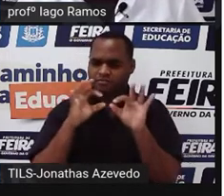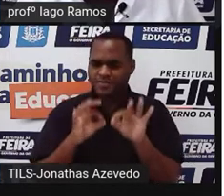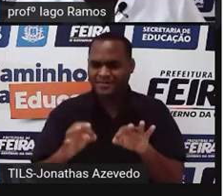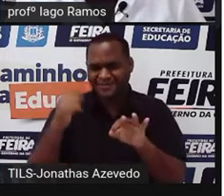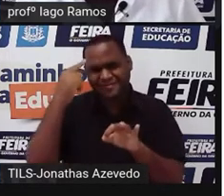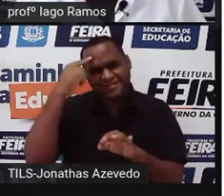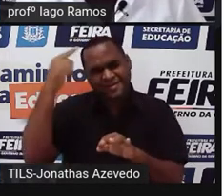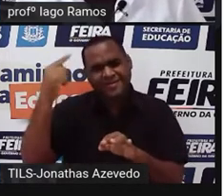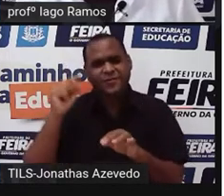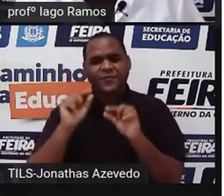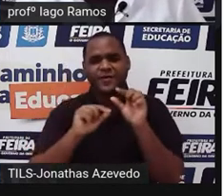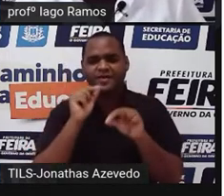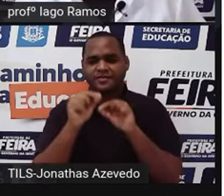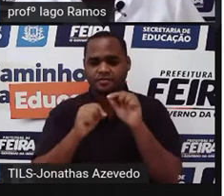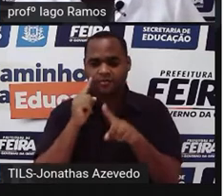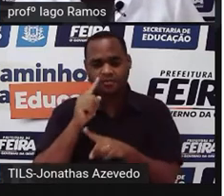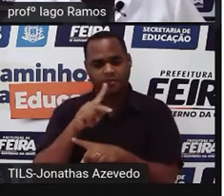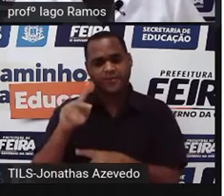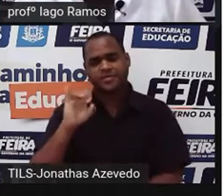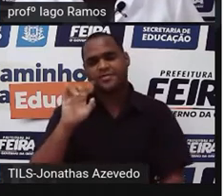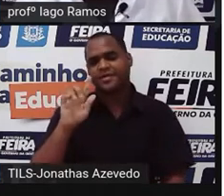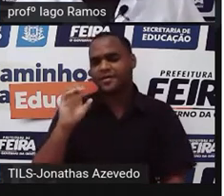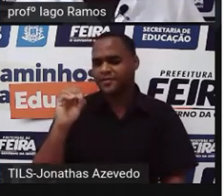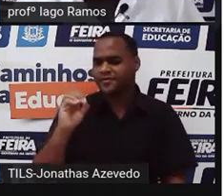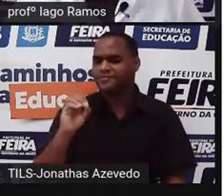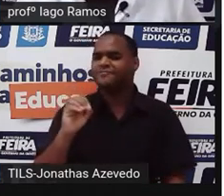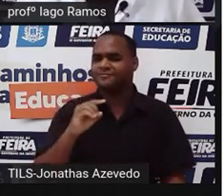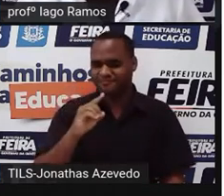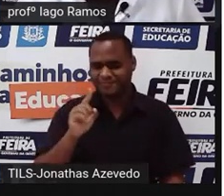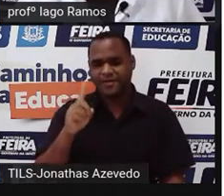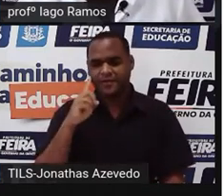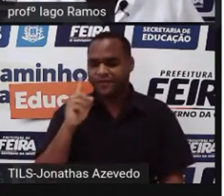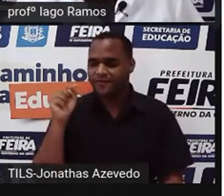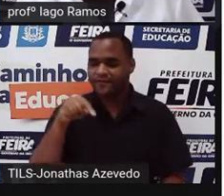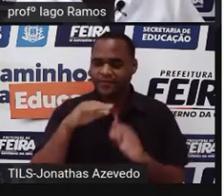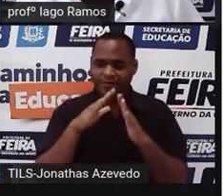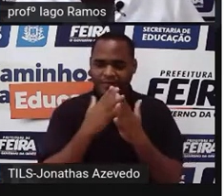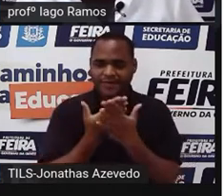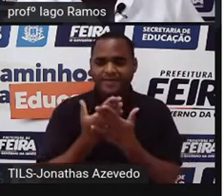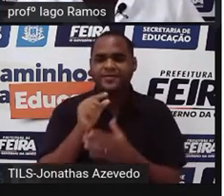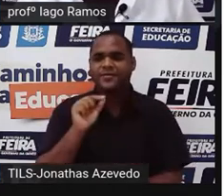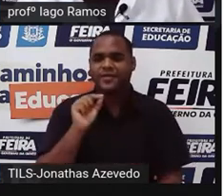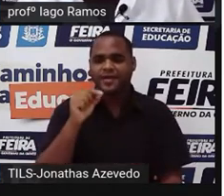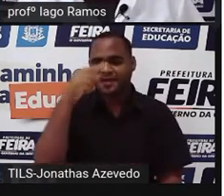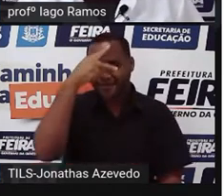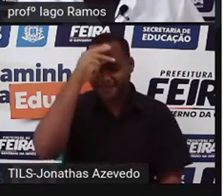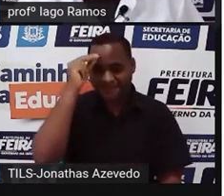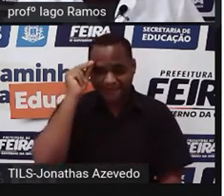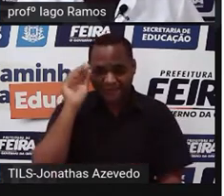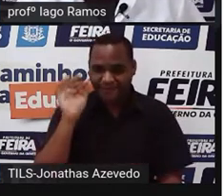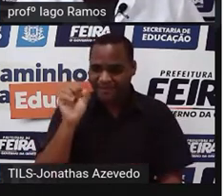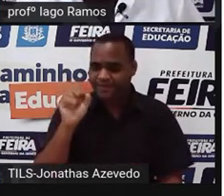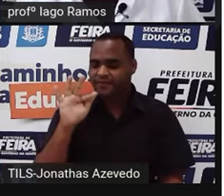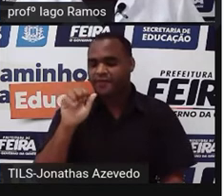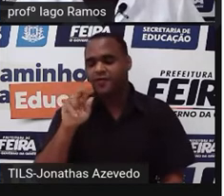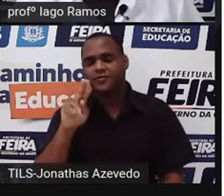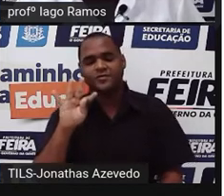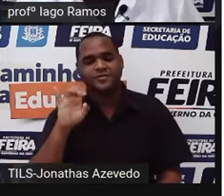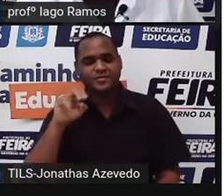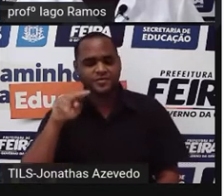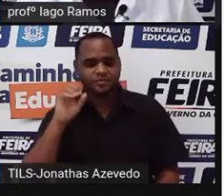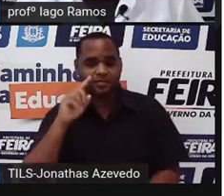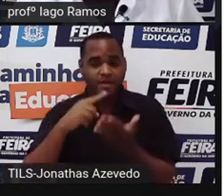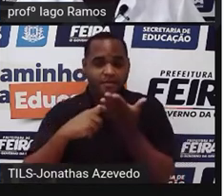me conhecer. Sou o professor Iago Ramos, venho lá da Escola Municipal Faustino Dias Lima,